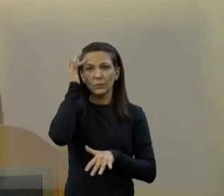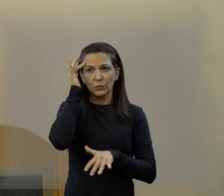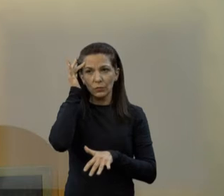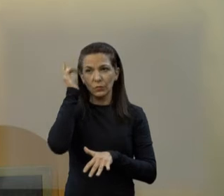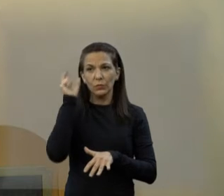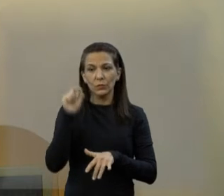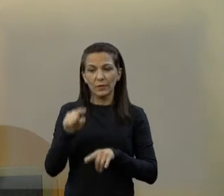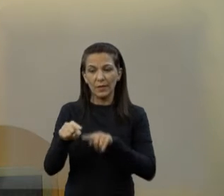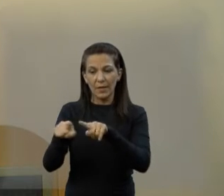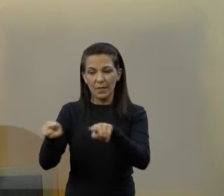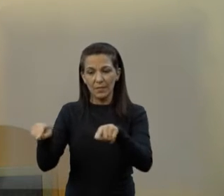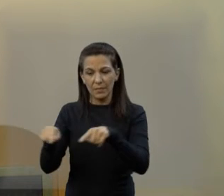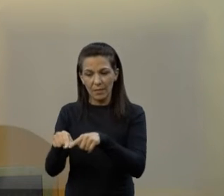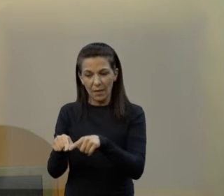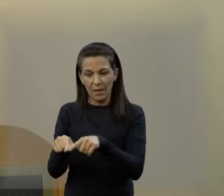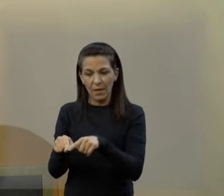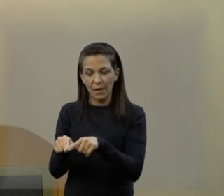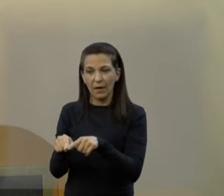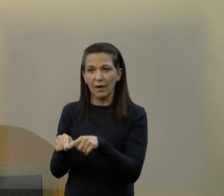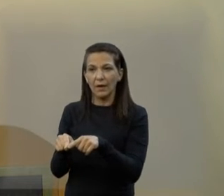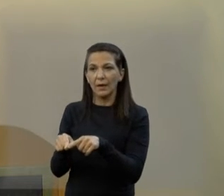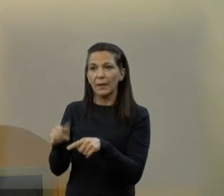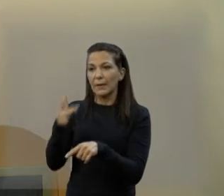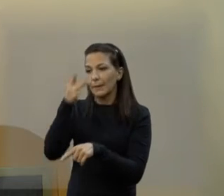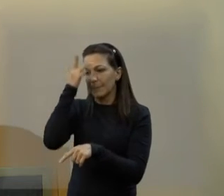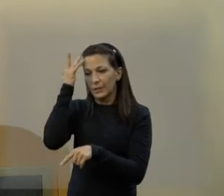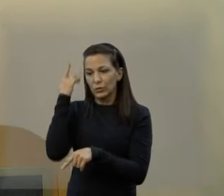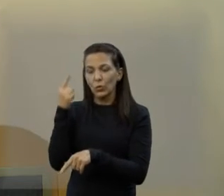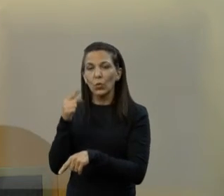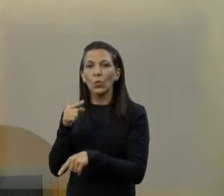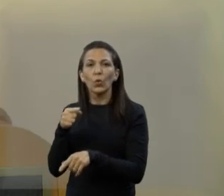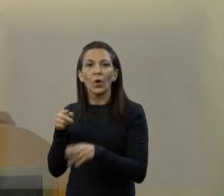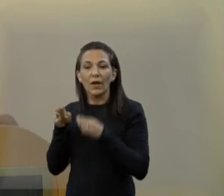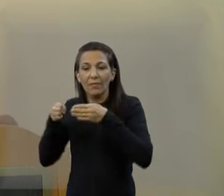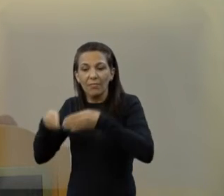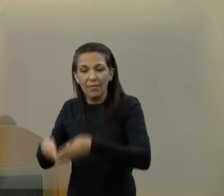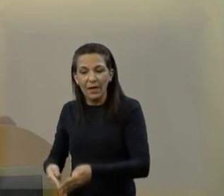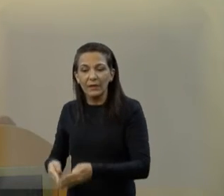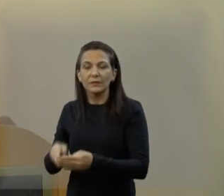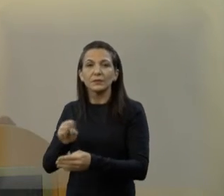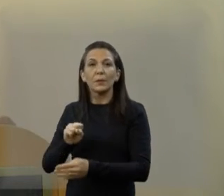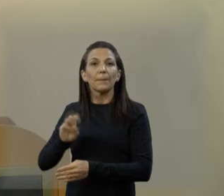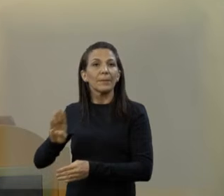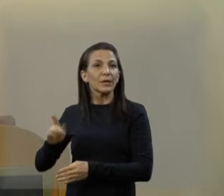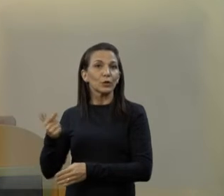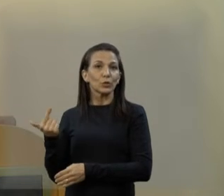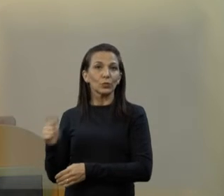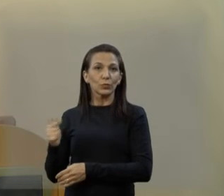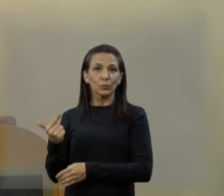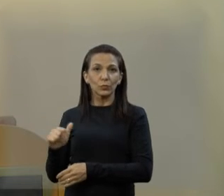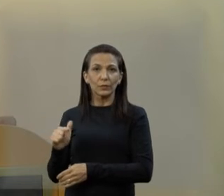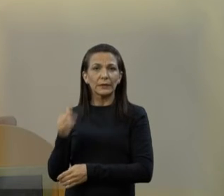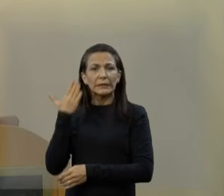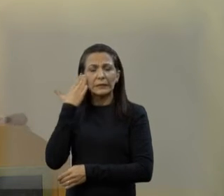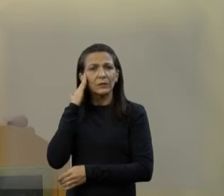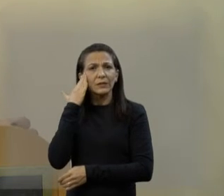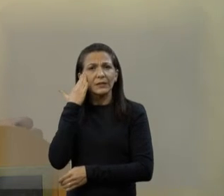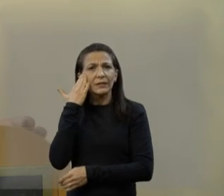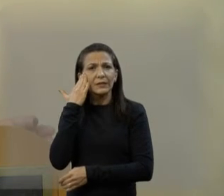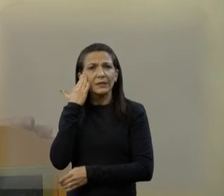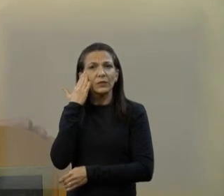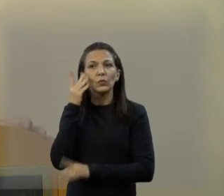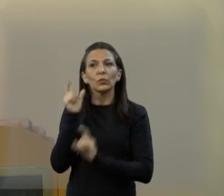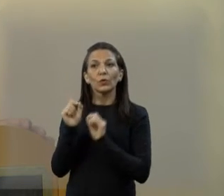nenhum pedaço de terra nenhum parente enterrado no São Bento sem entender que